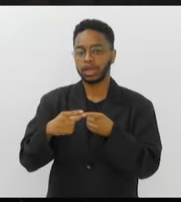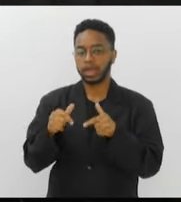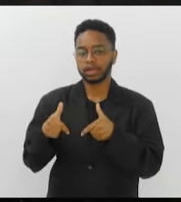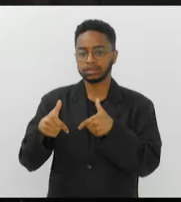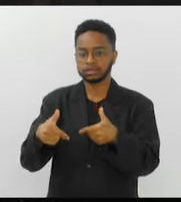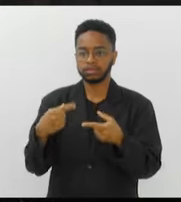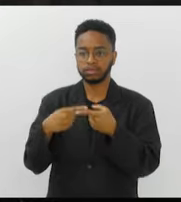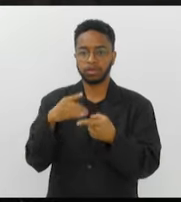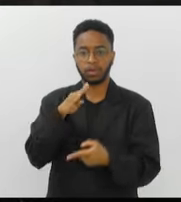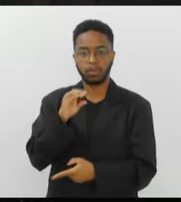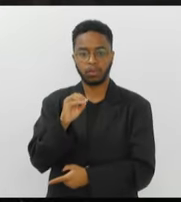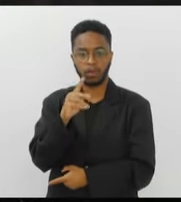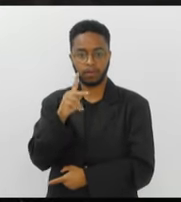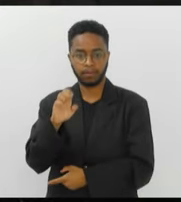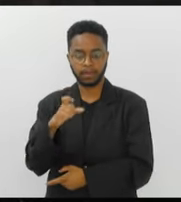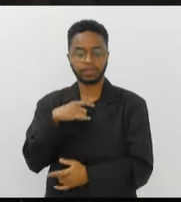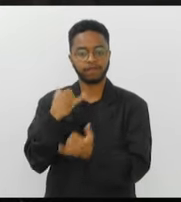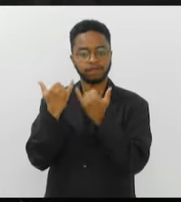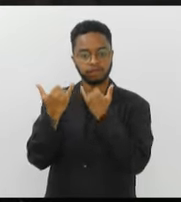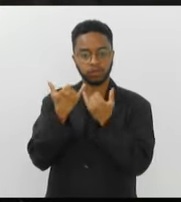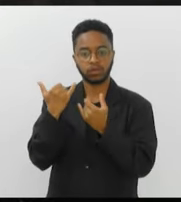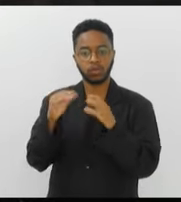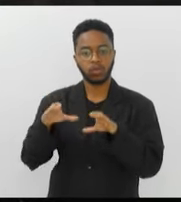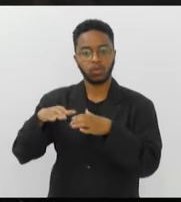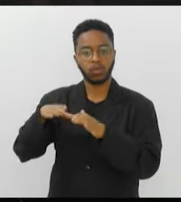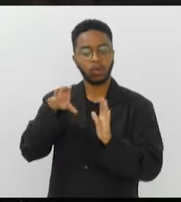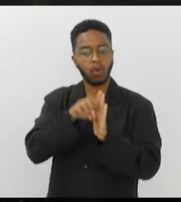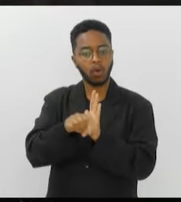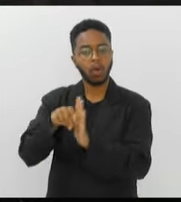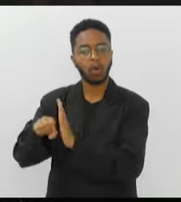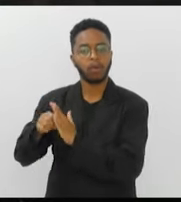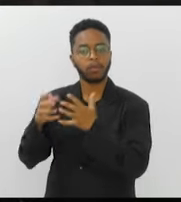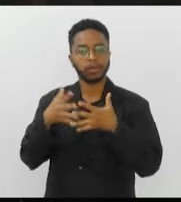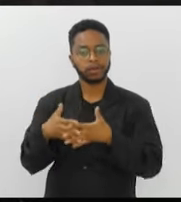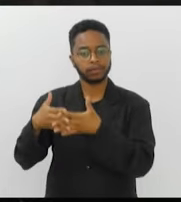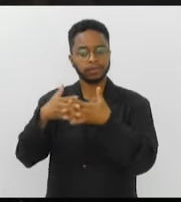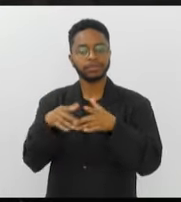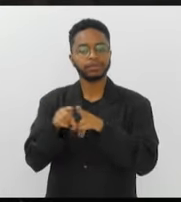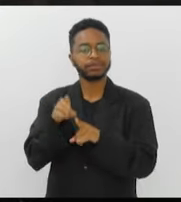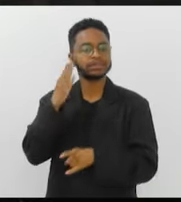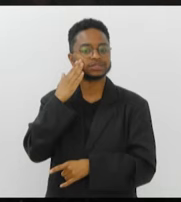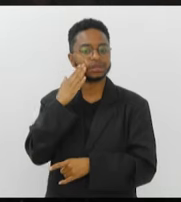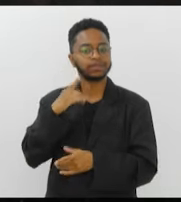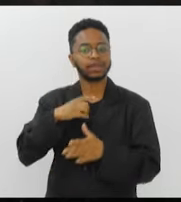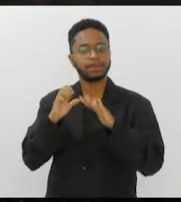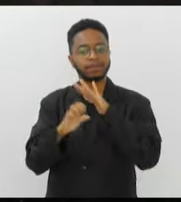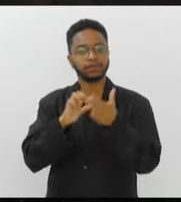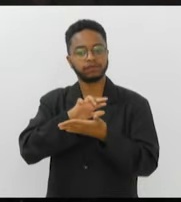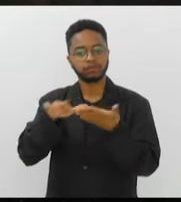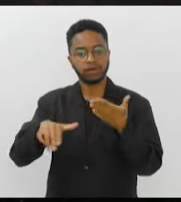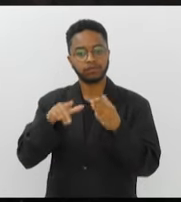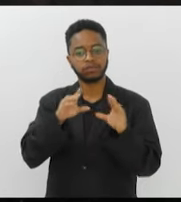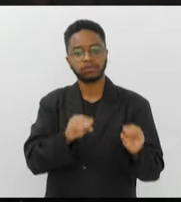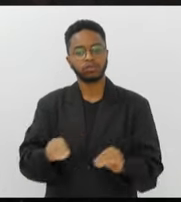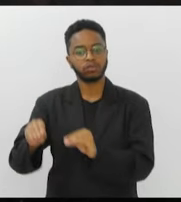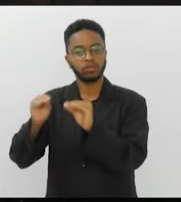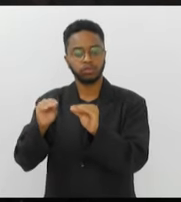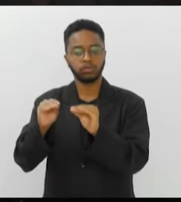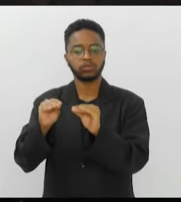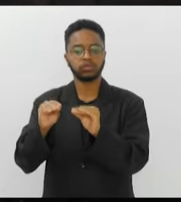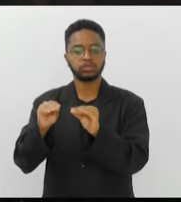BOP recebeu informação da quadrilha de roubo de carga, sabendo que muitas empresas estão saindo do Rio de Janeiro por causa do roubo de